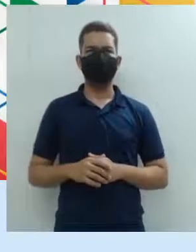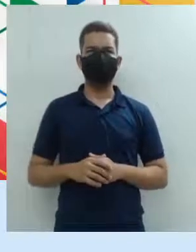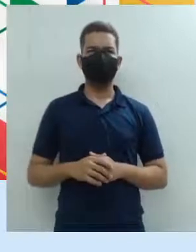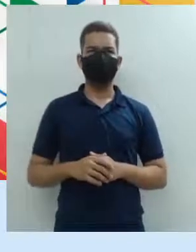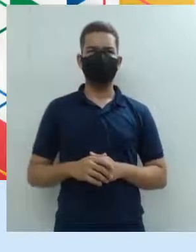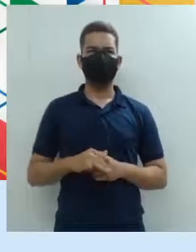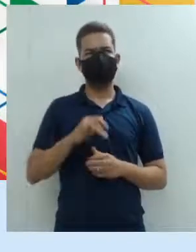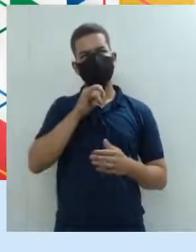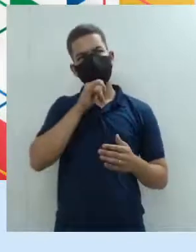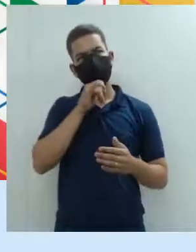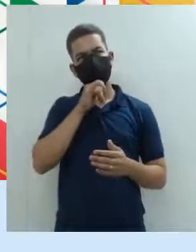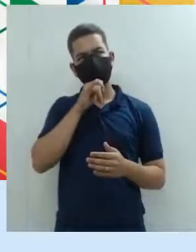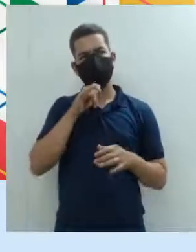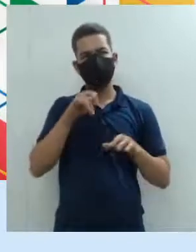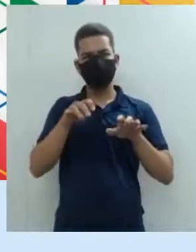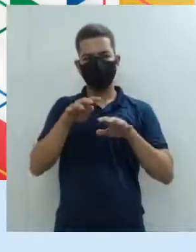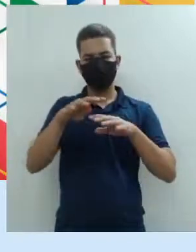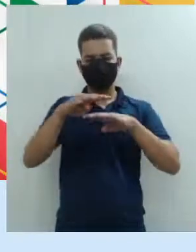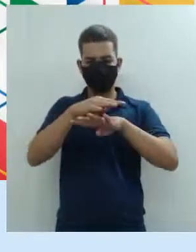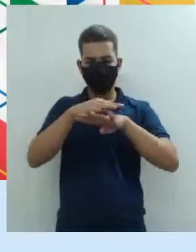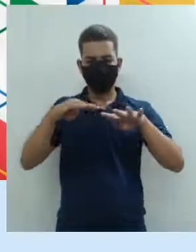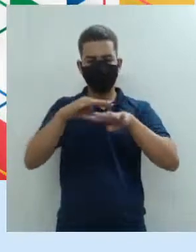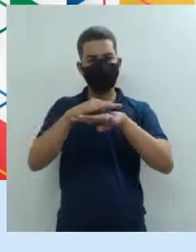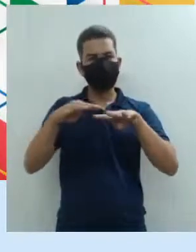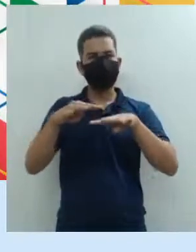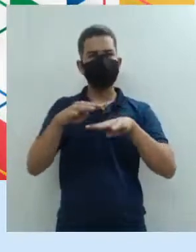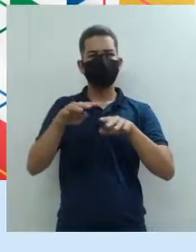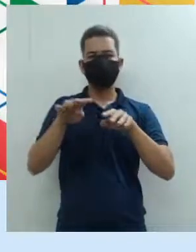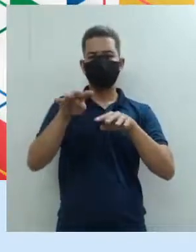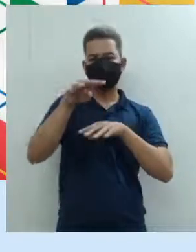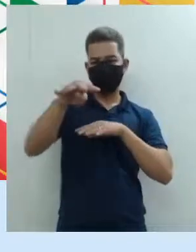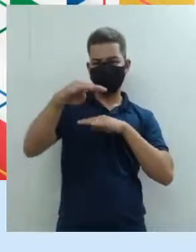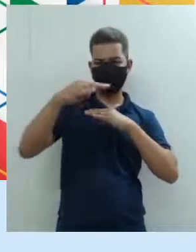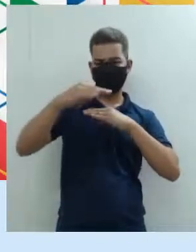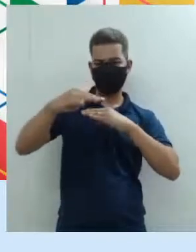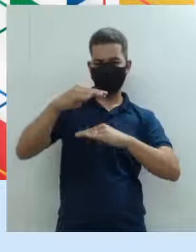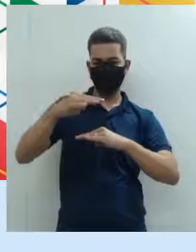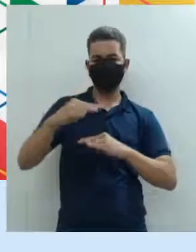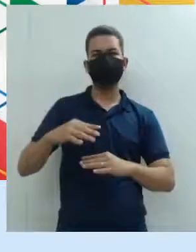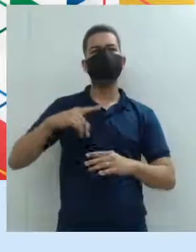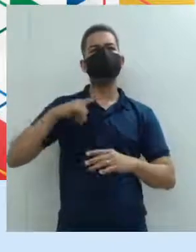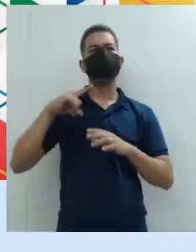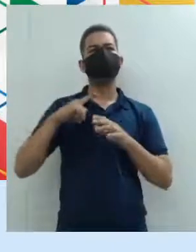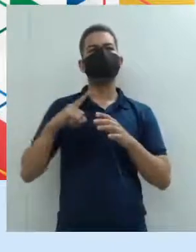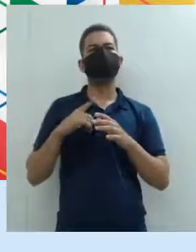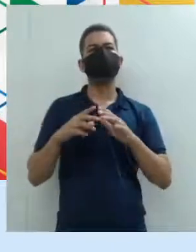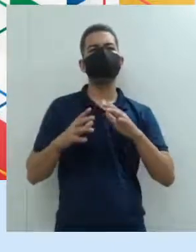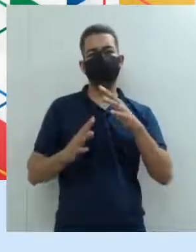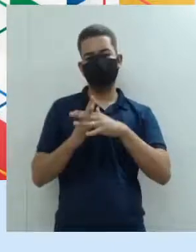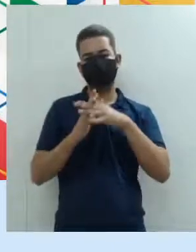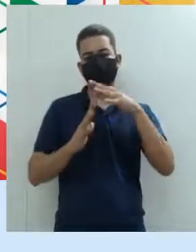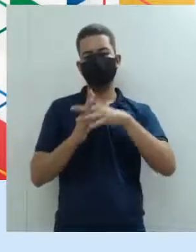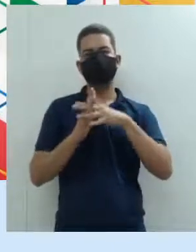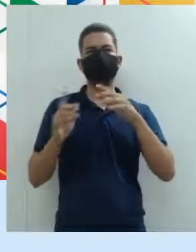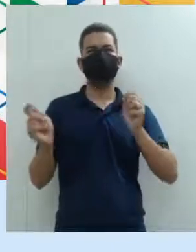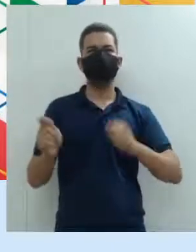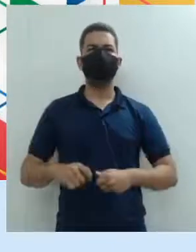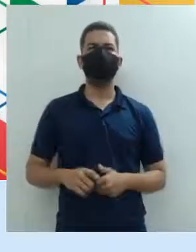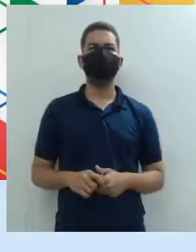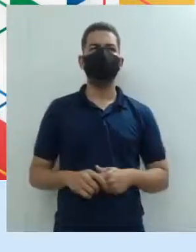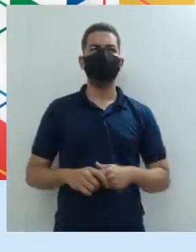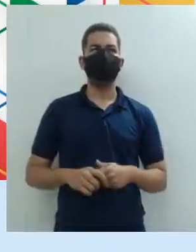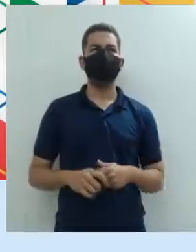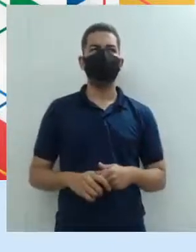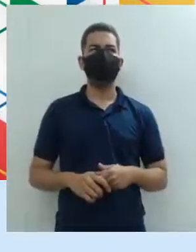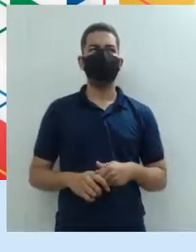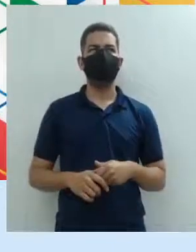aí são exemplos, né? As grades são vazadas já para permitir aí essa passagem. Isso daí é a